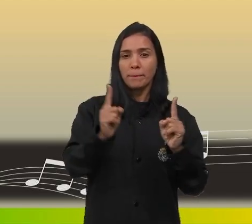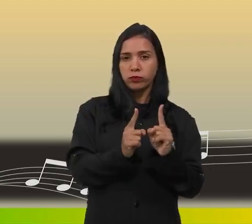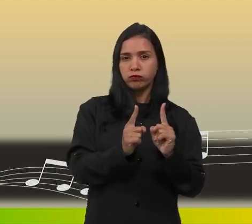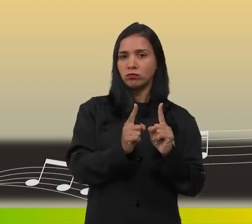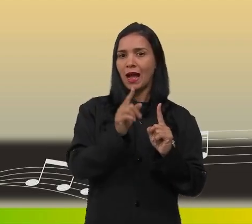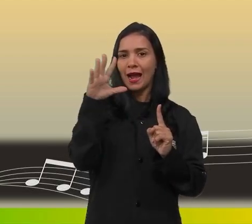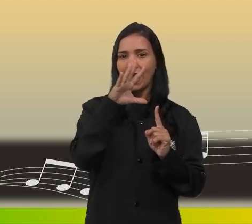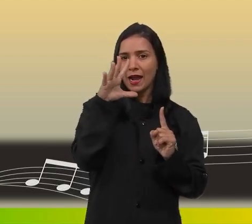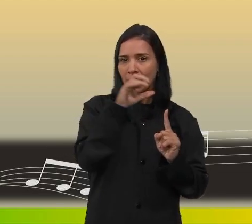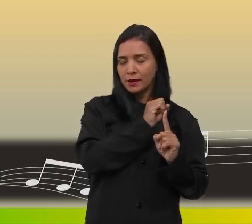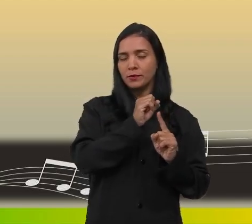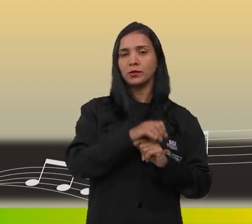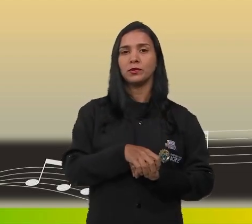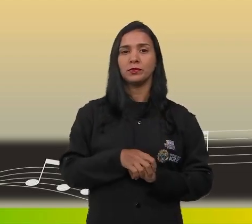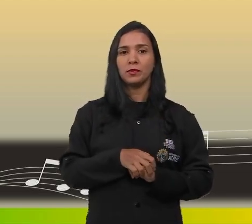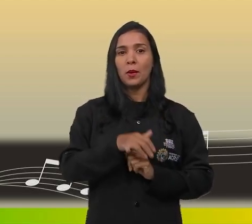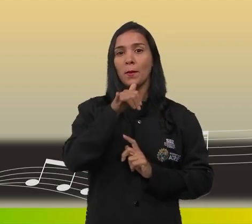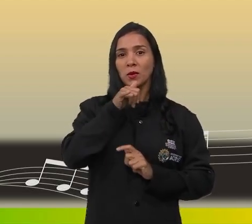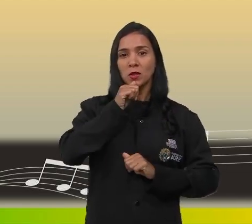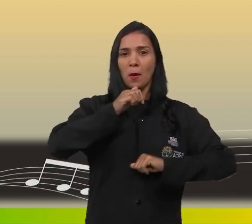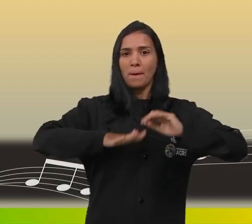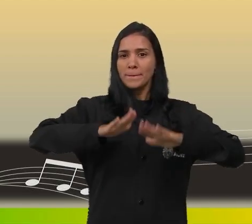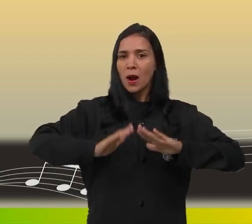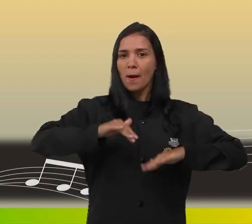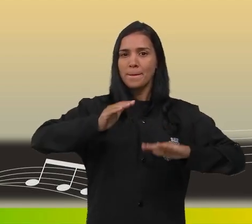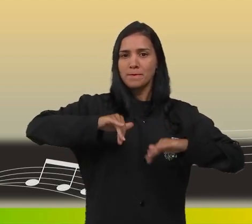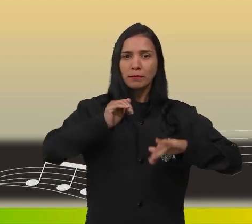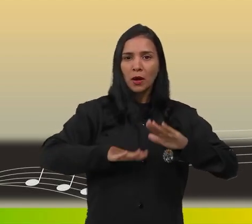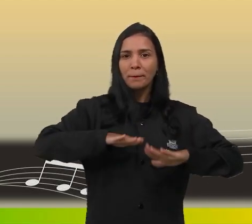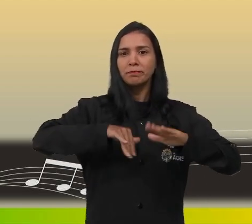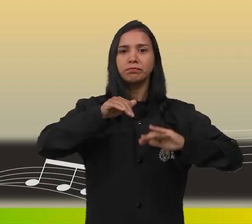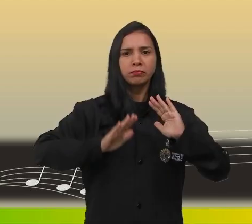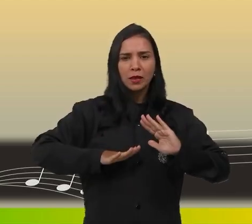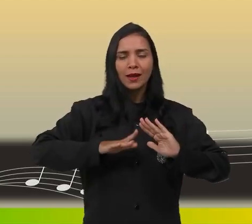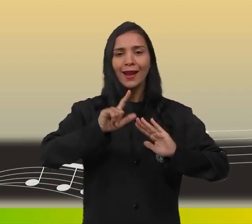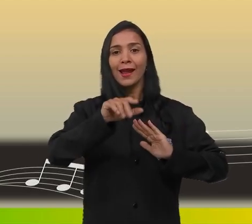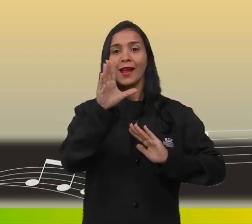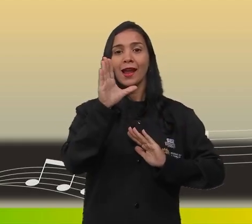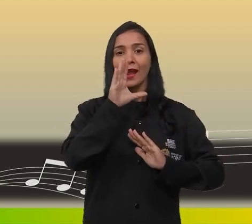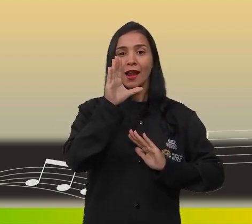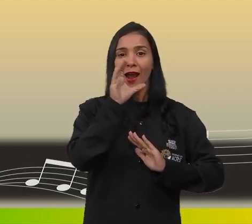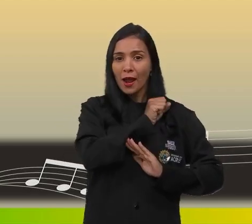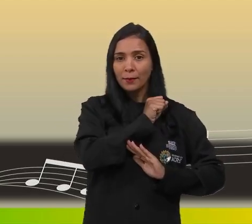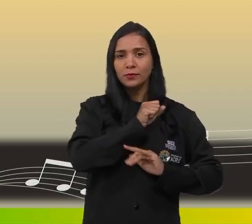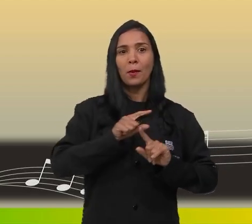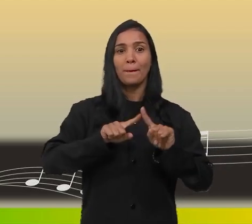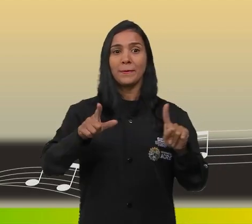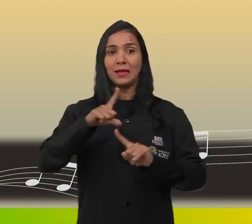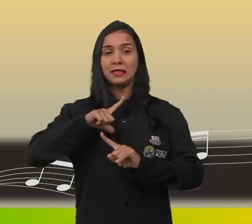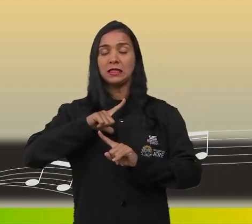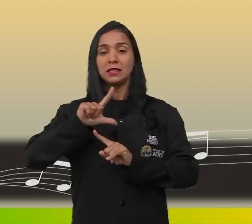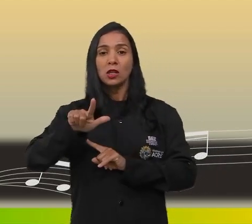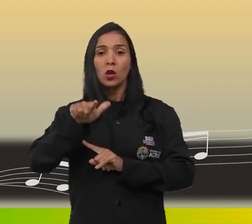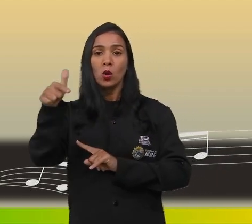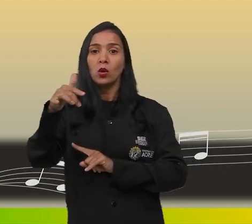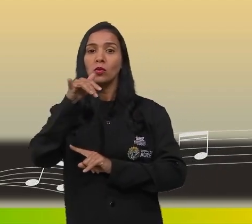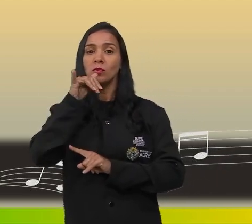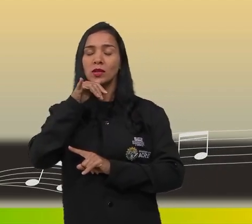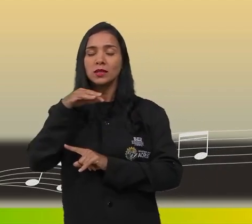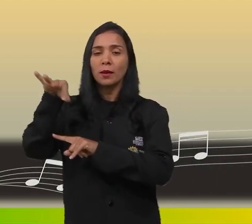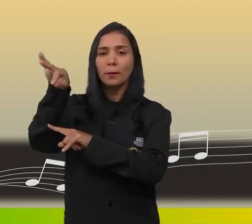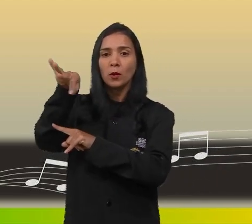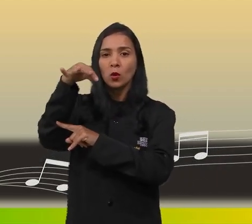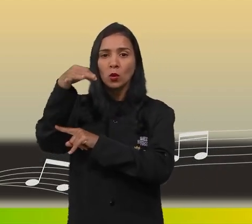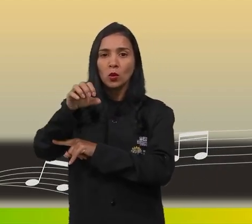período de tempo, como o som dos tambores. E outros têm a ressonância longa, como os sons dos sinos que